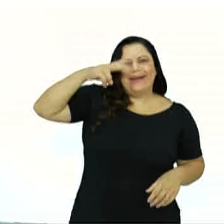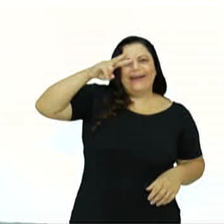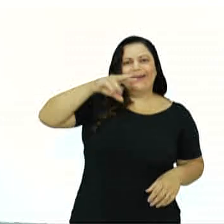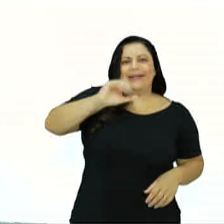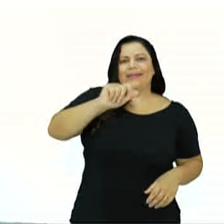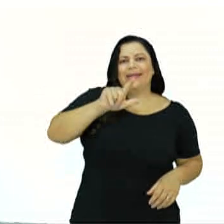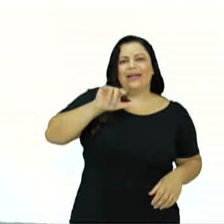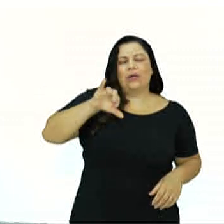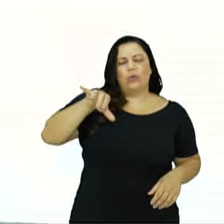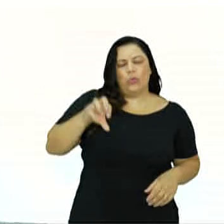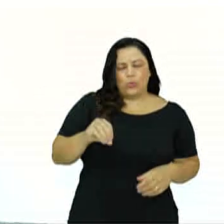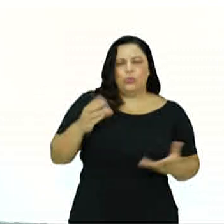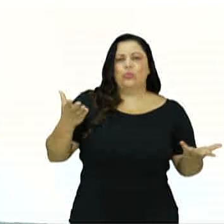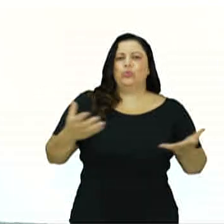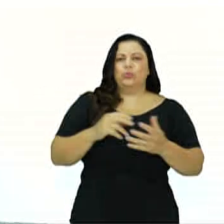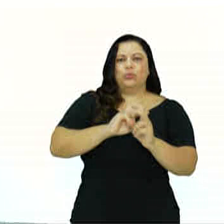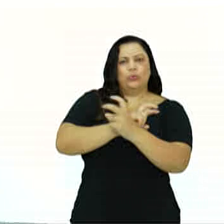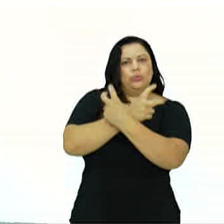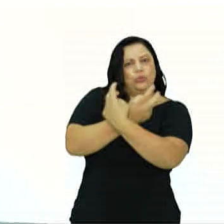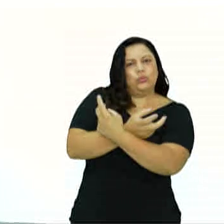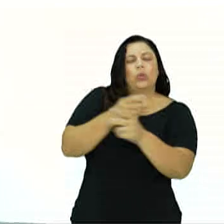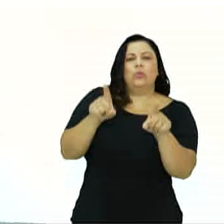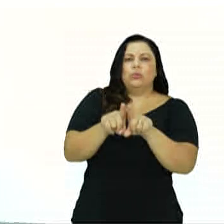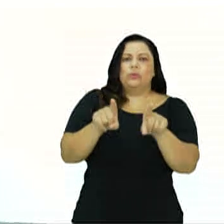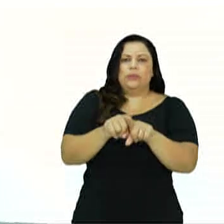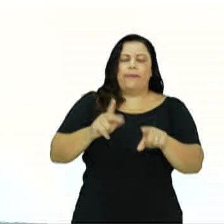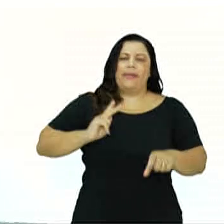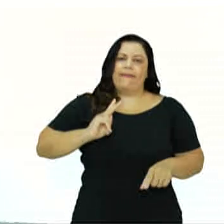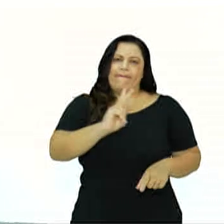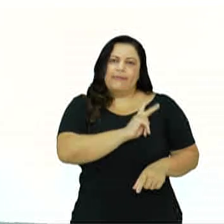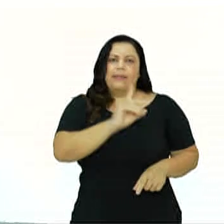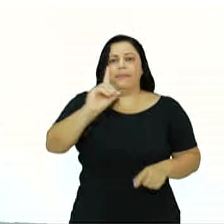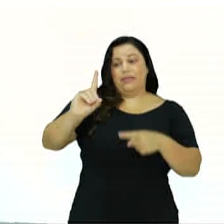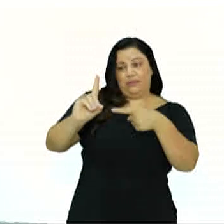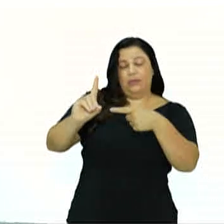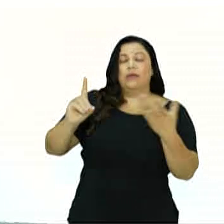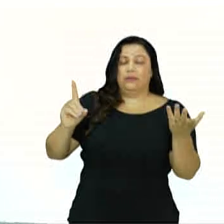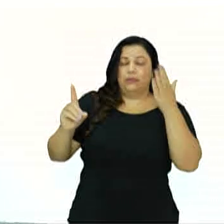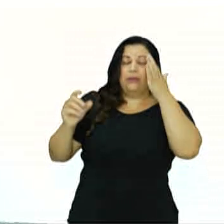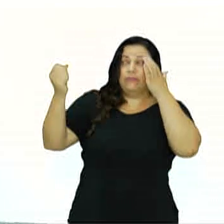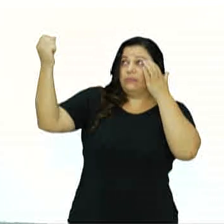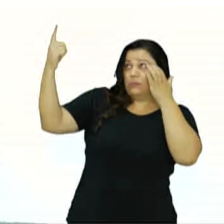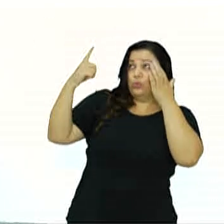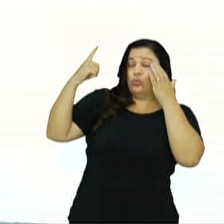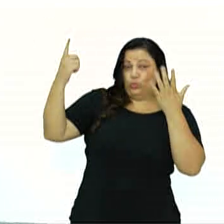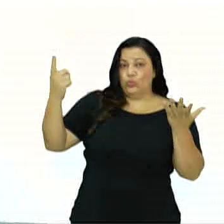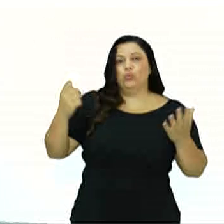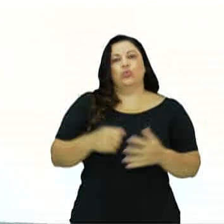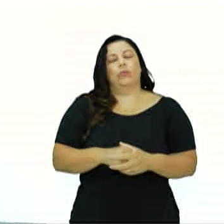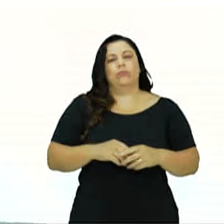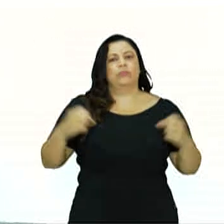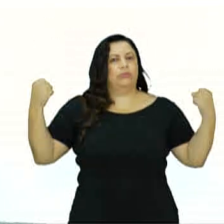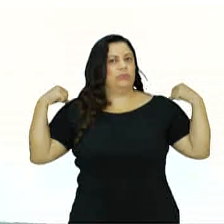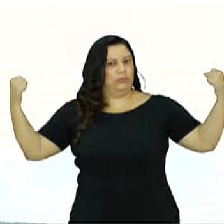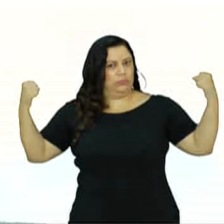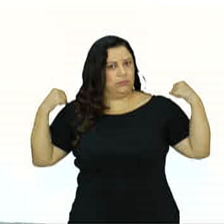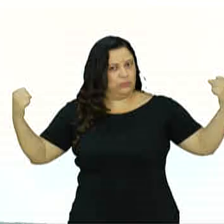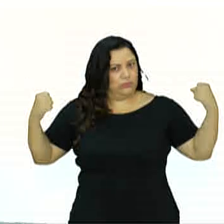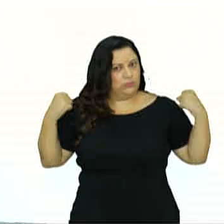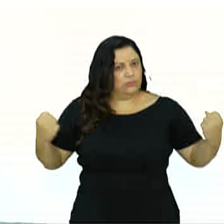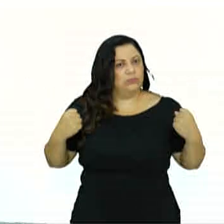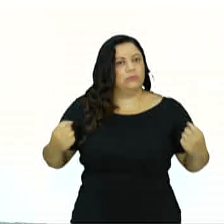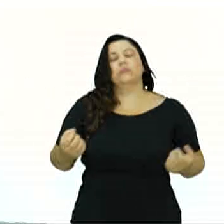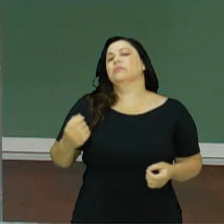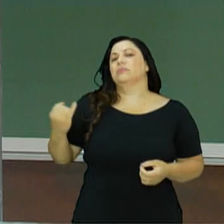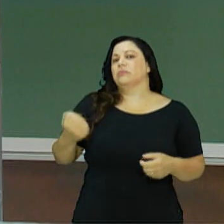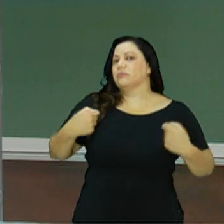né? Na questão dos ossos, e também da vitamina D, exposição diária ao sol e exercícios físicos. Sobre os